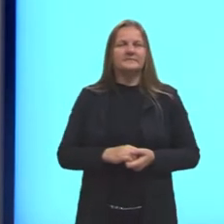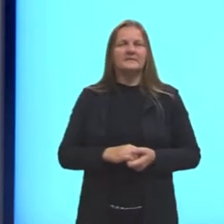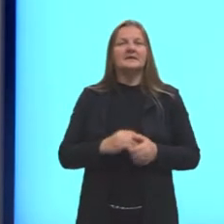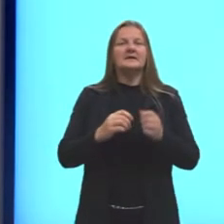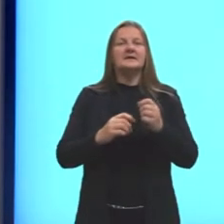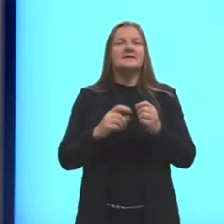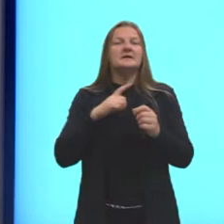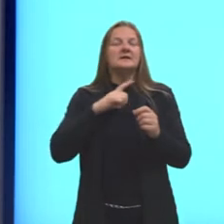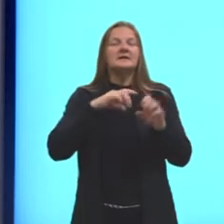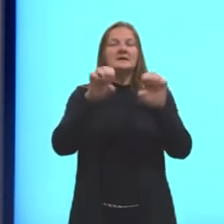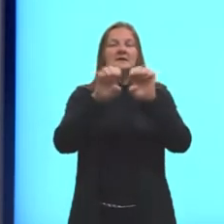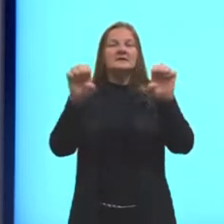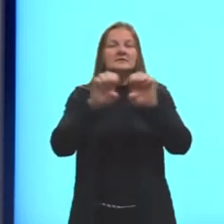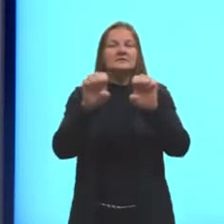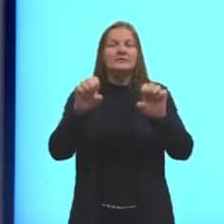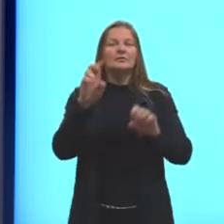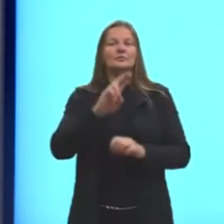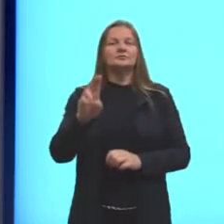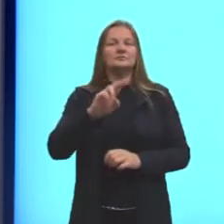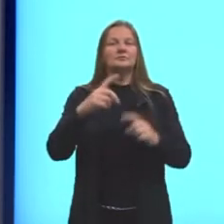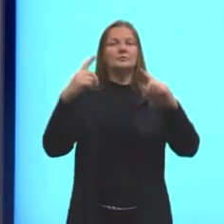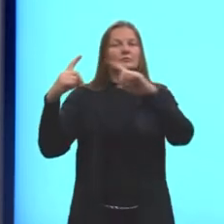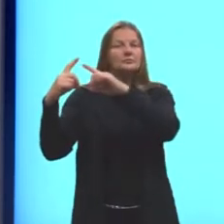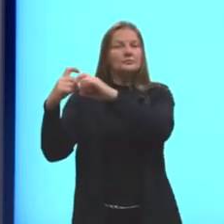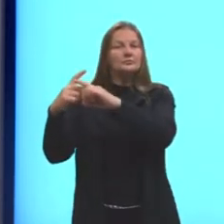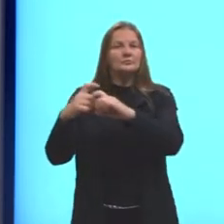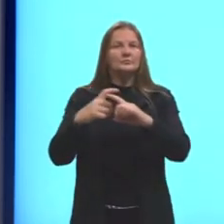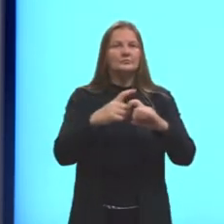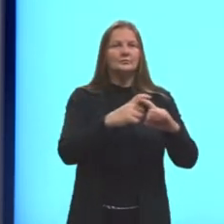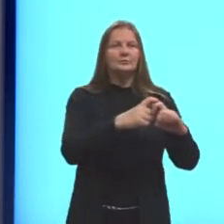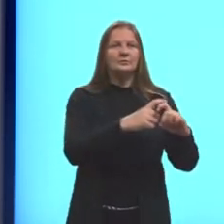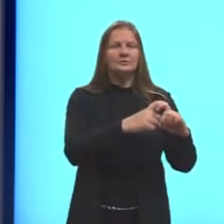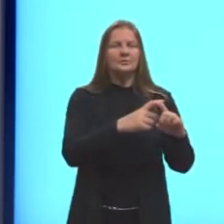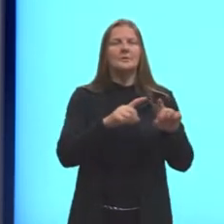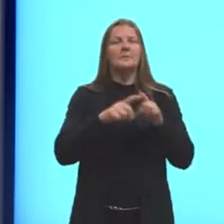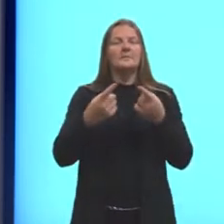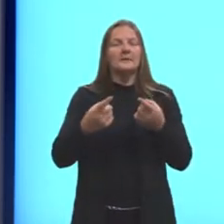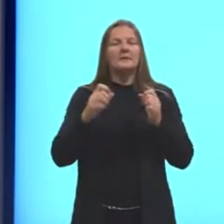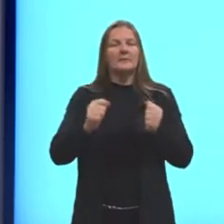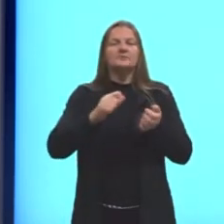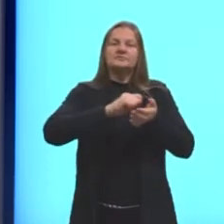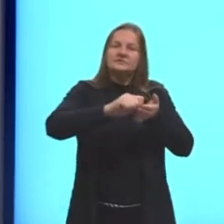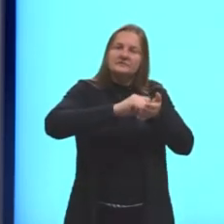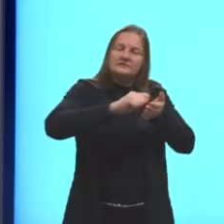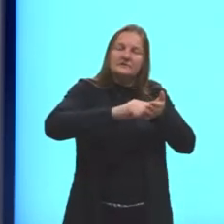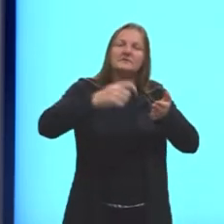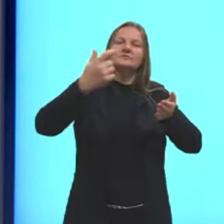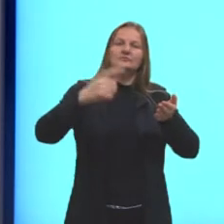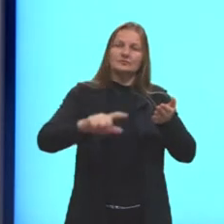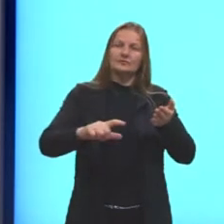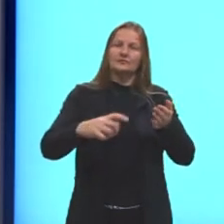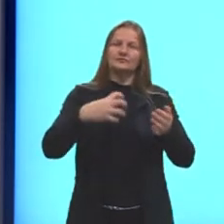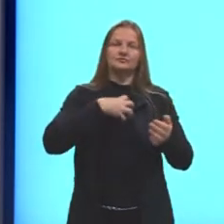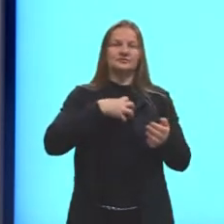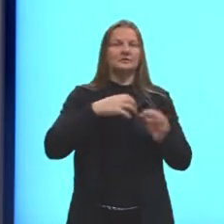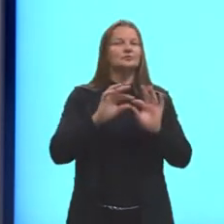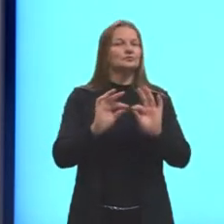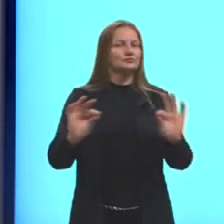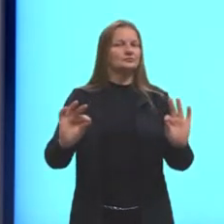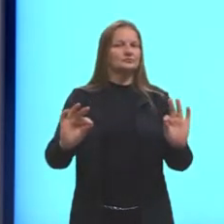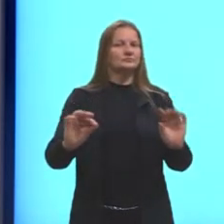expressões utilizando polinômios Mas eu posso reescrever e de uma forma mais